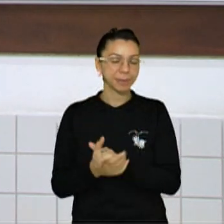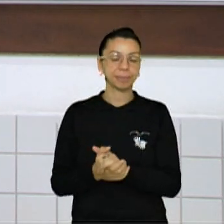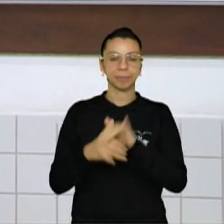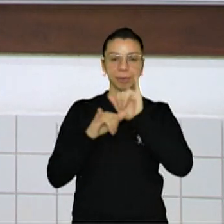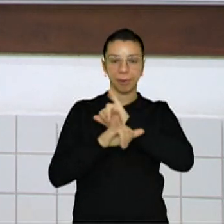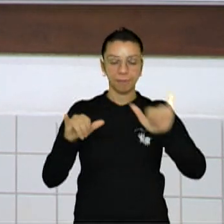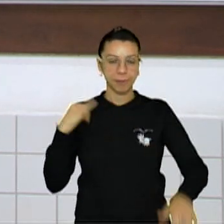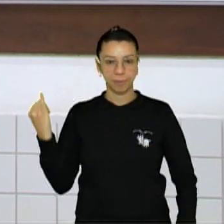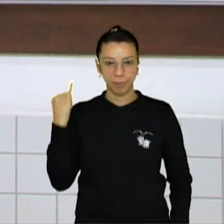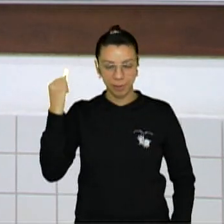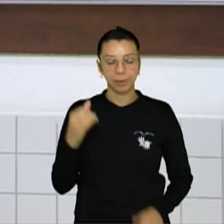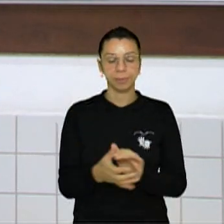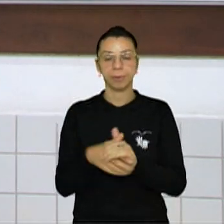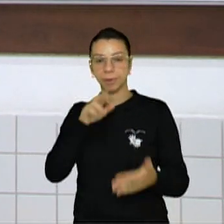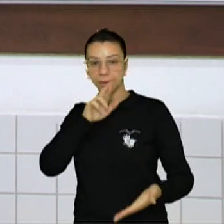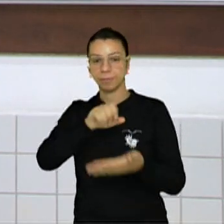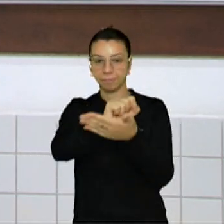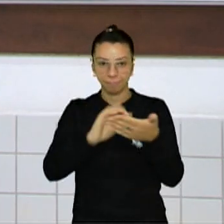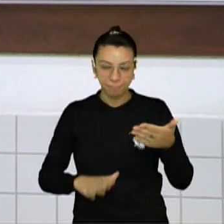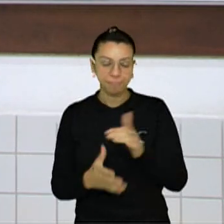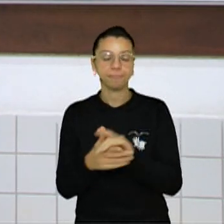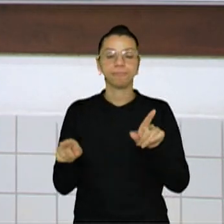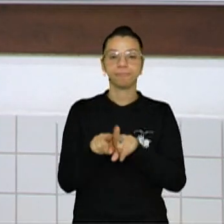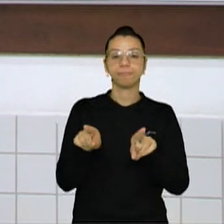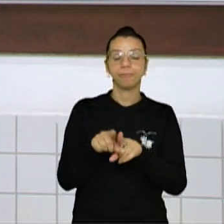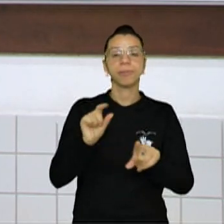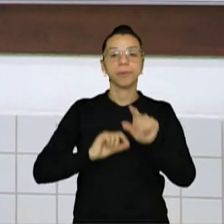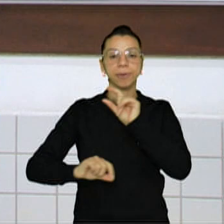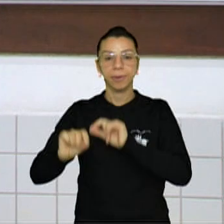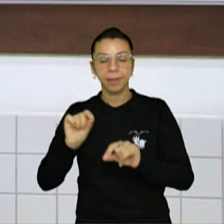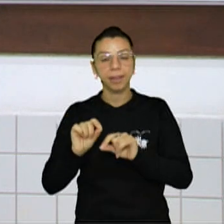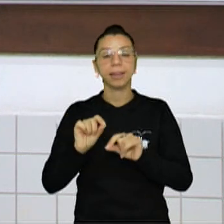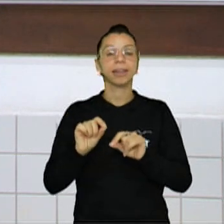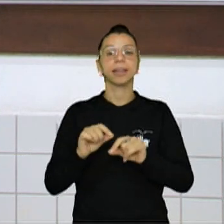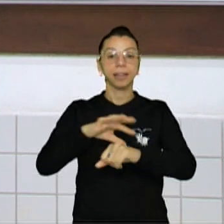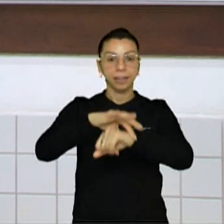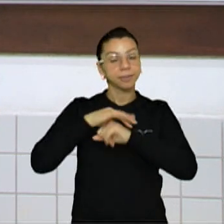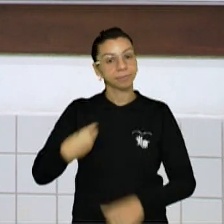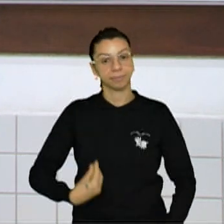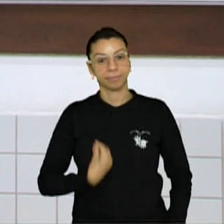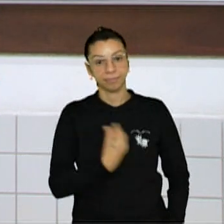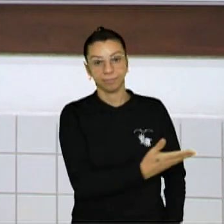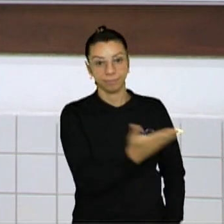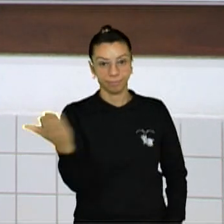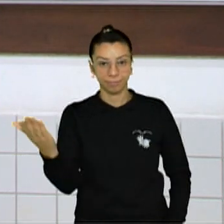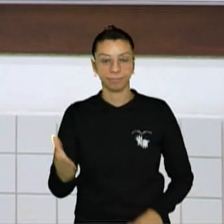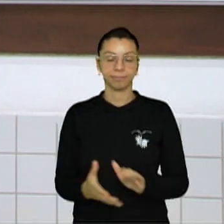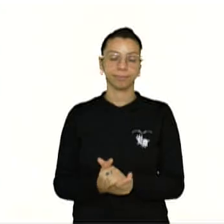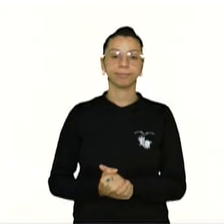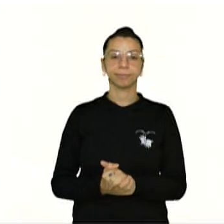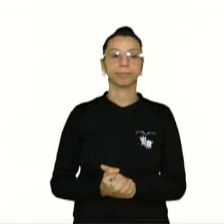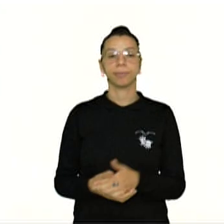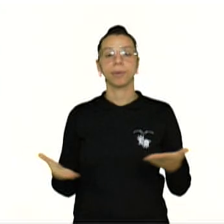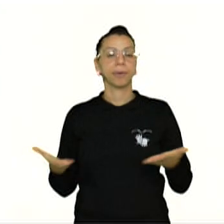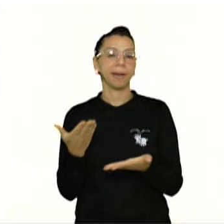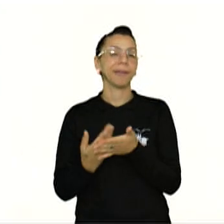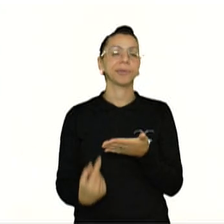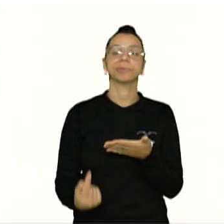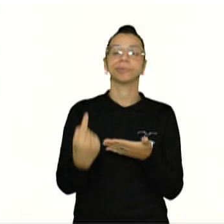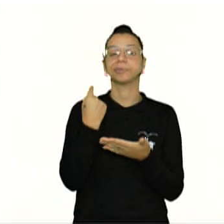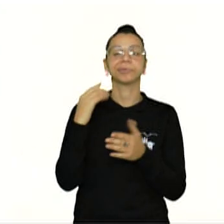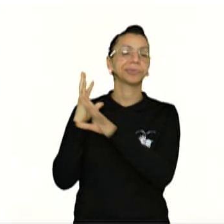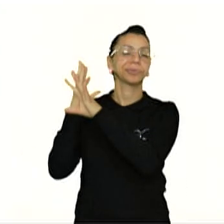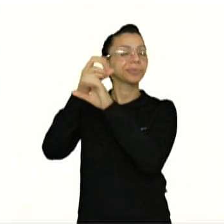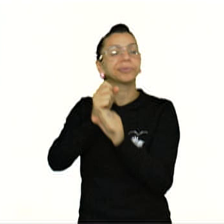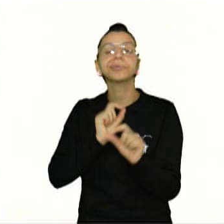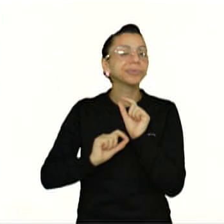da CED, atividade do professor, porque automaticamente conta a sua presença. Gente, na aula anterior, o que a gente